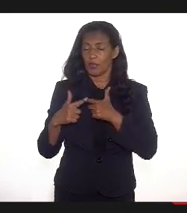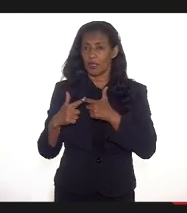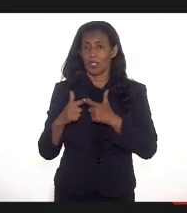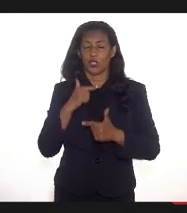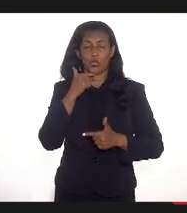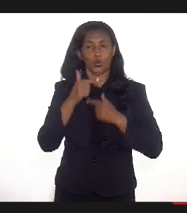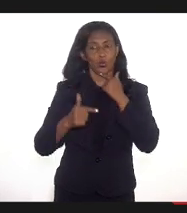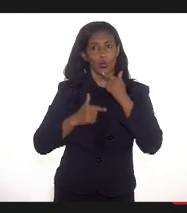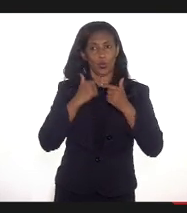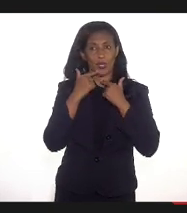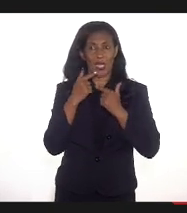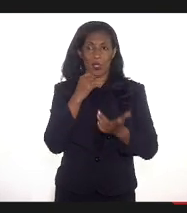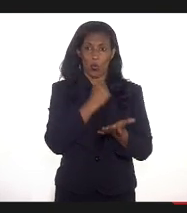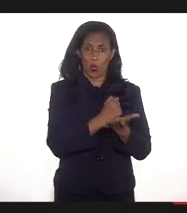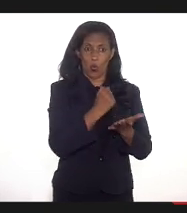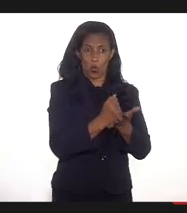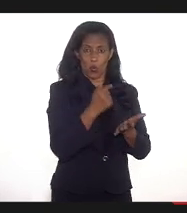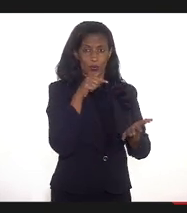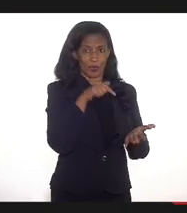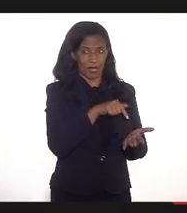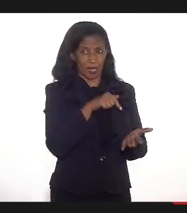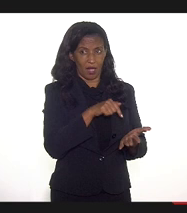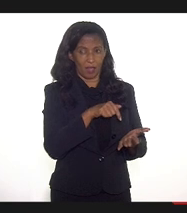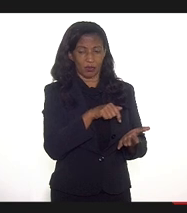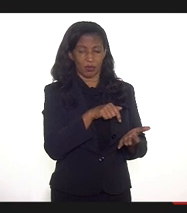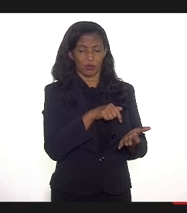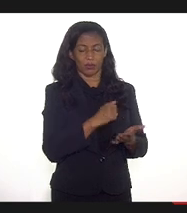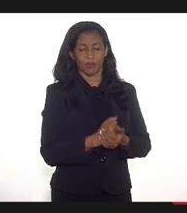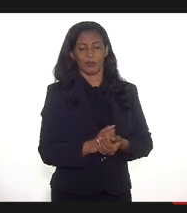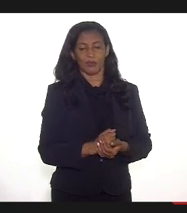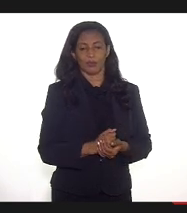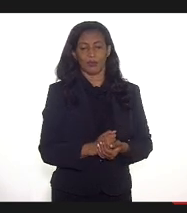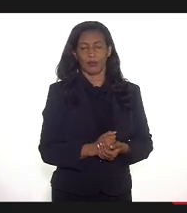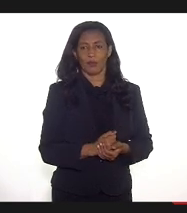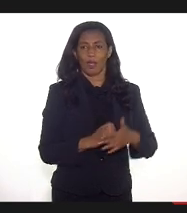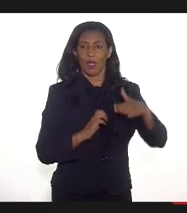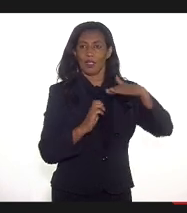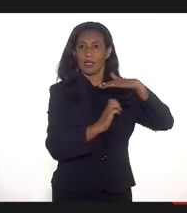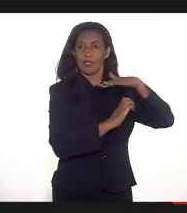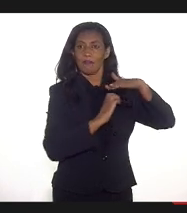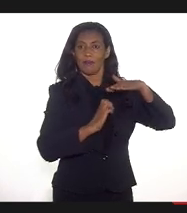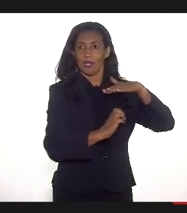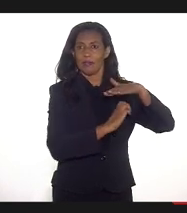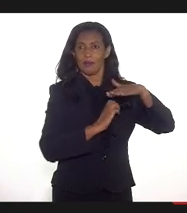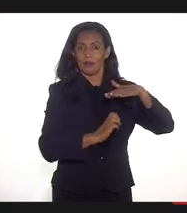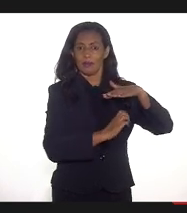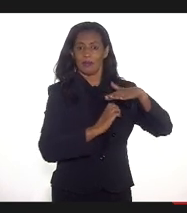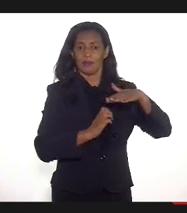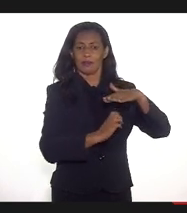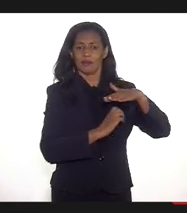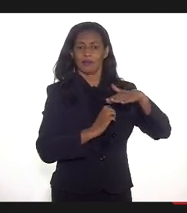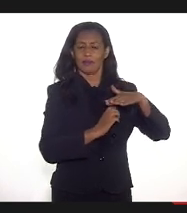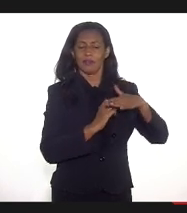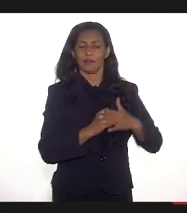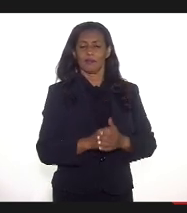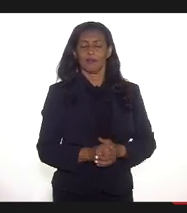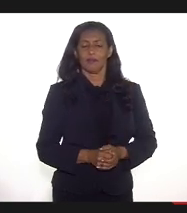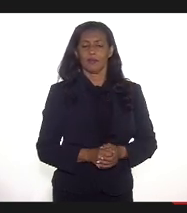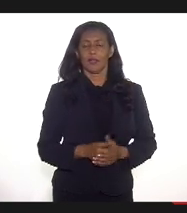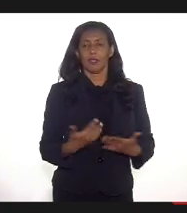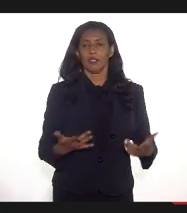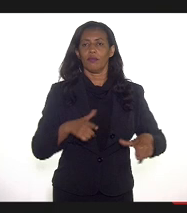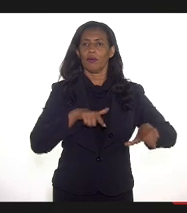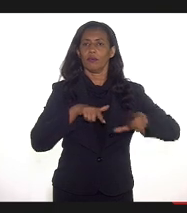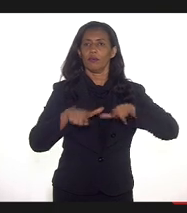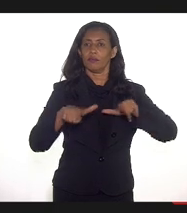relação ao pessoal terceirizado, a efetivação das empresas, né, que vão